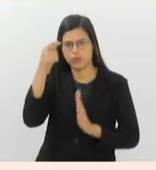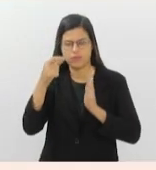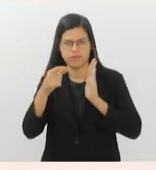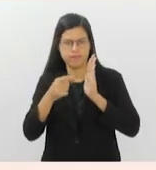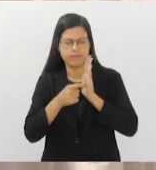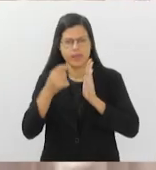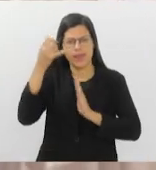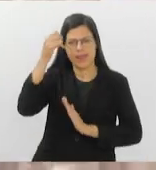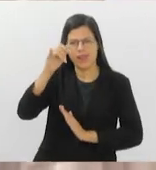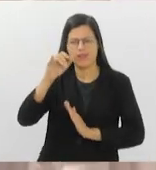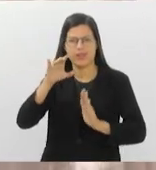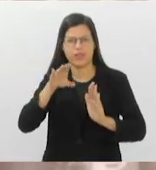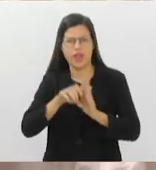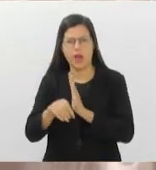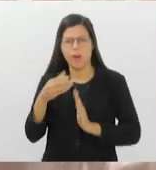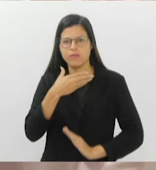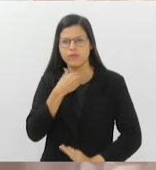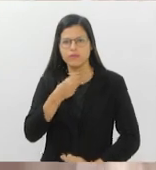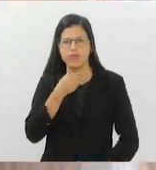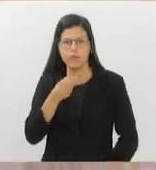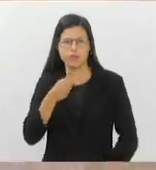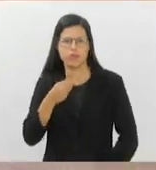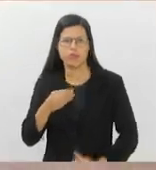para evitar fraudes no emplacamento.